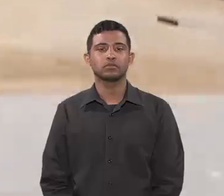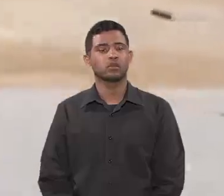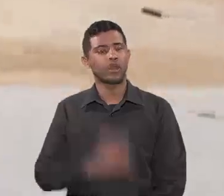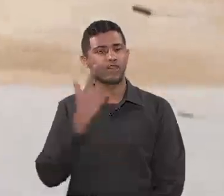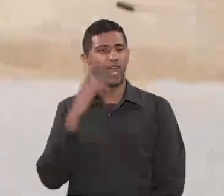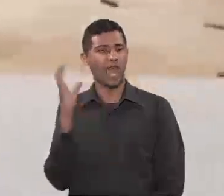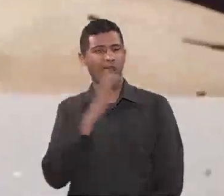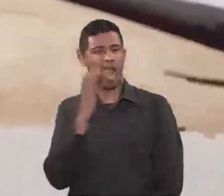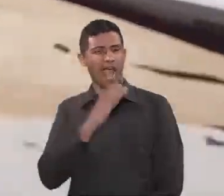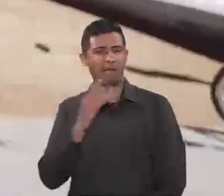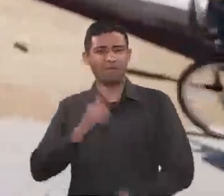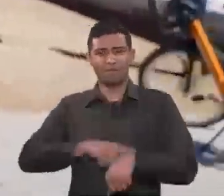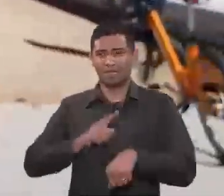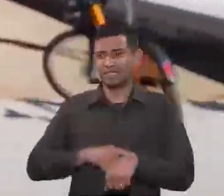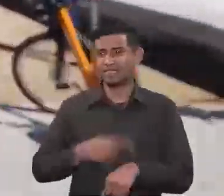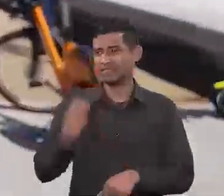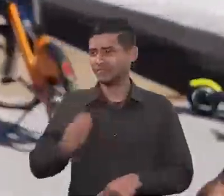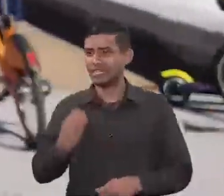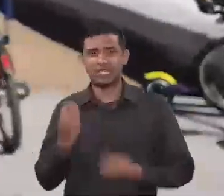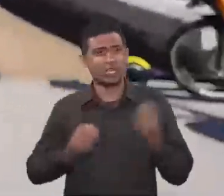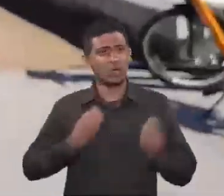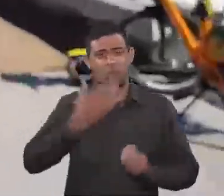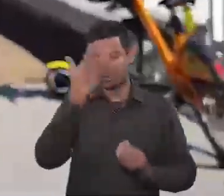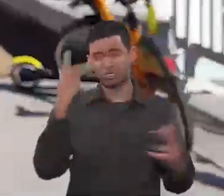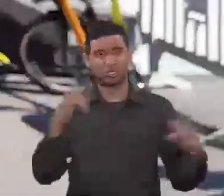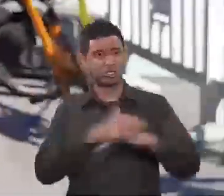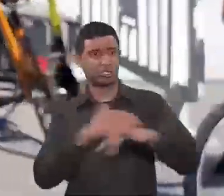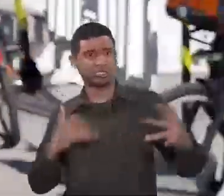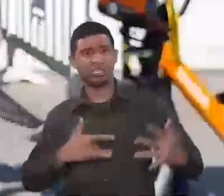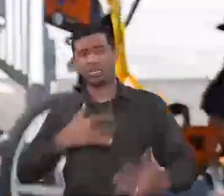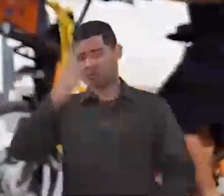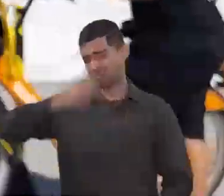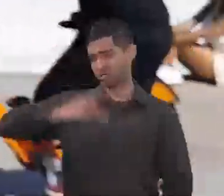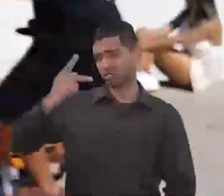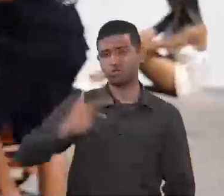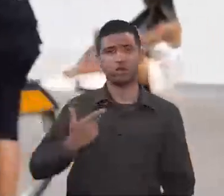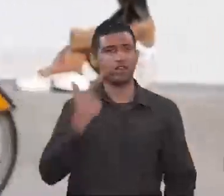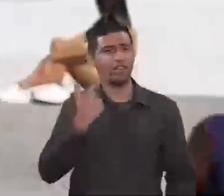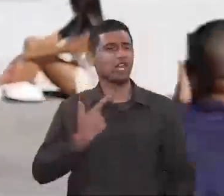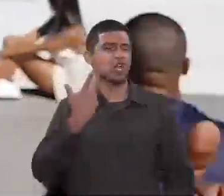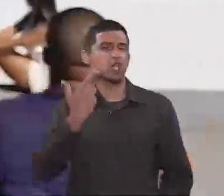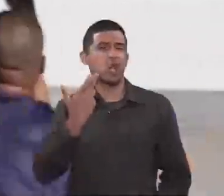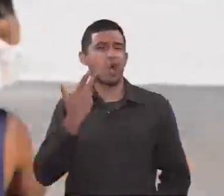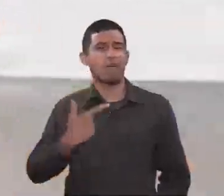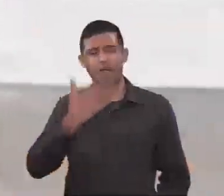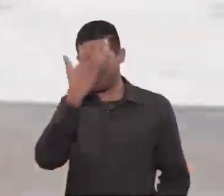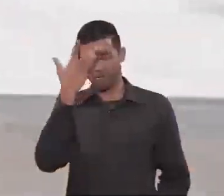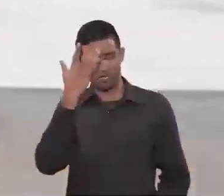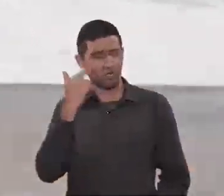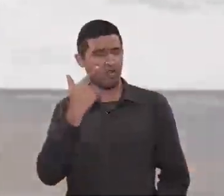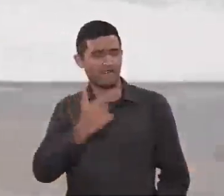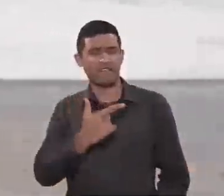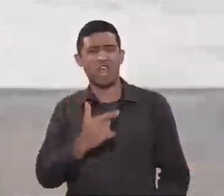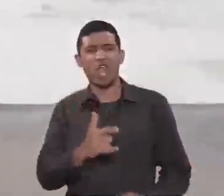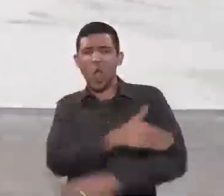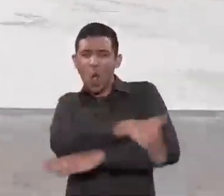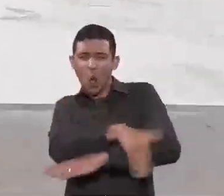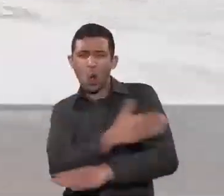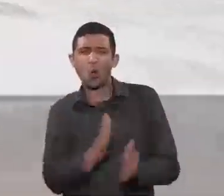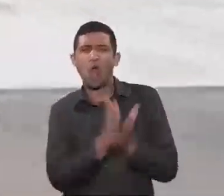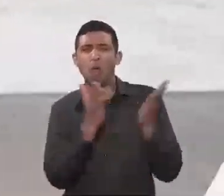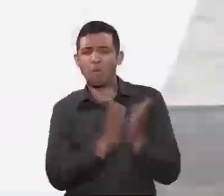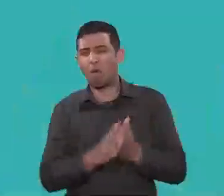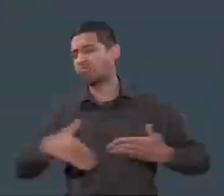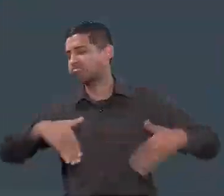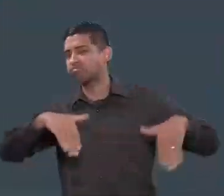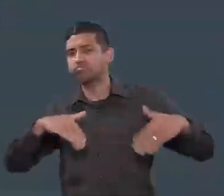No corre-corre das grandes cidades, no individualismo da vida moderna, é comum sermos indiferentes à presença das pessoas que vivem